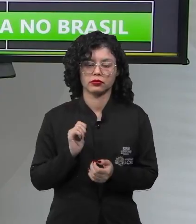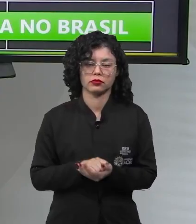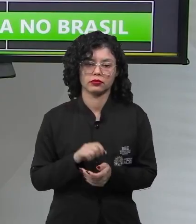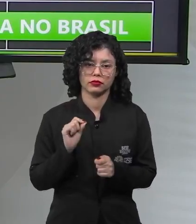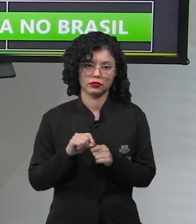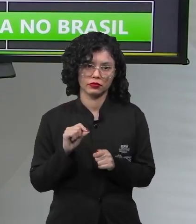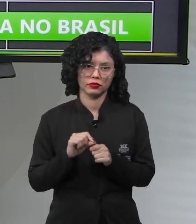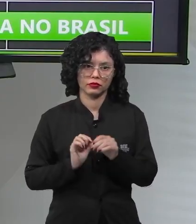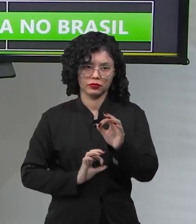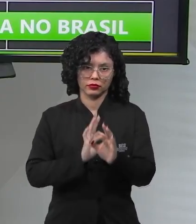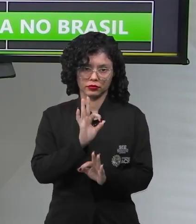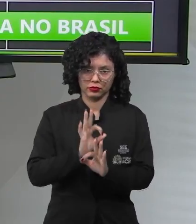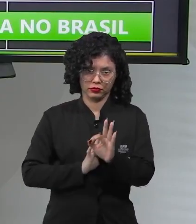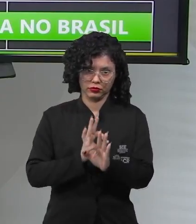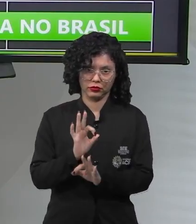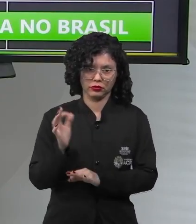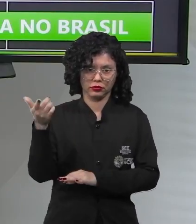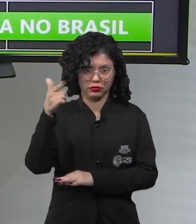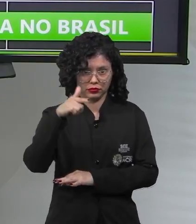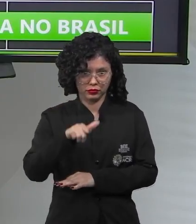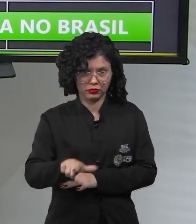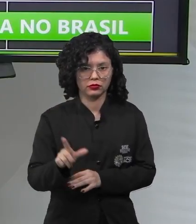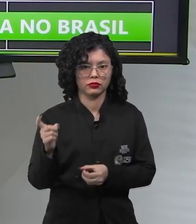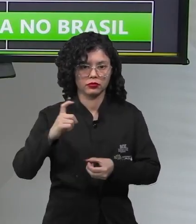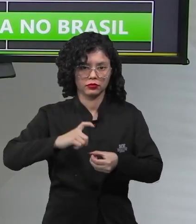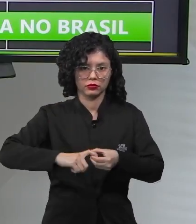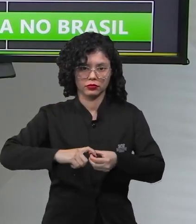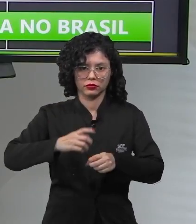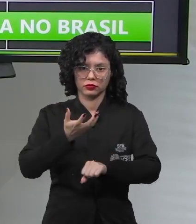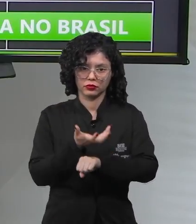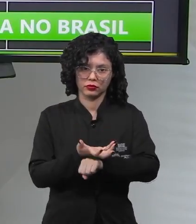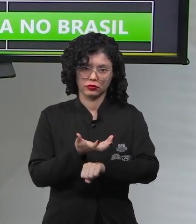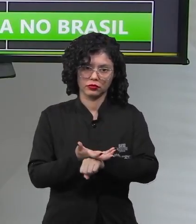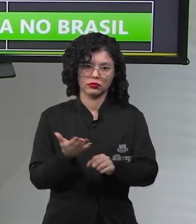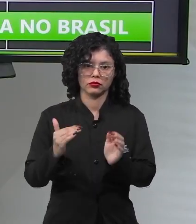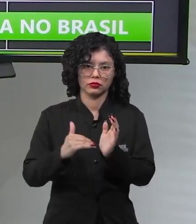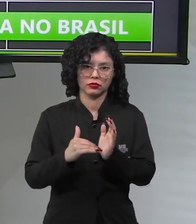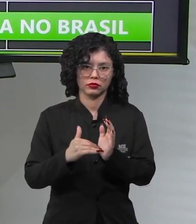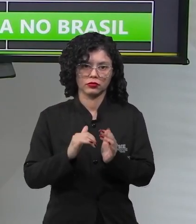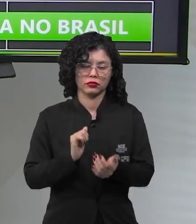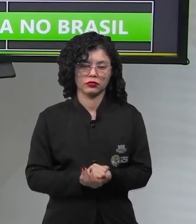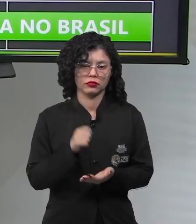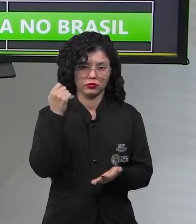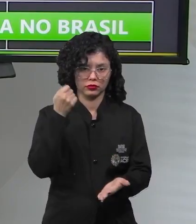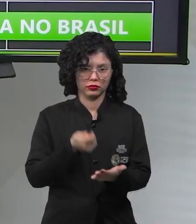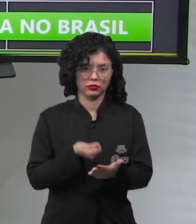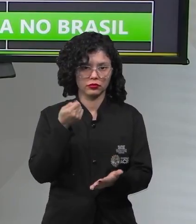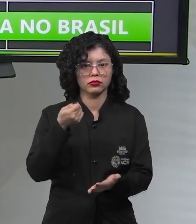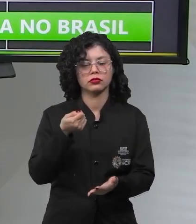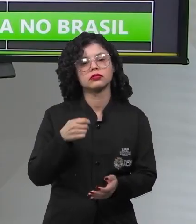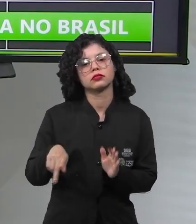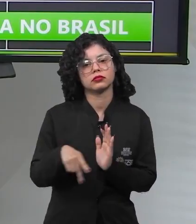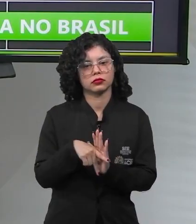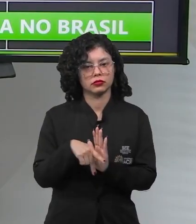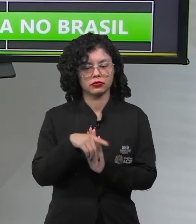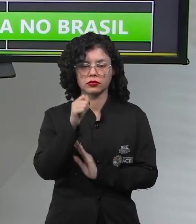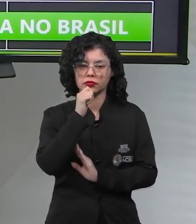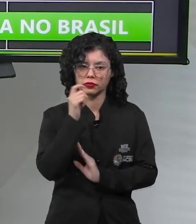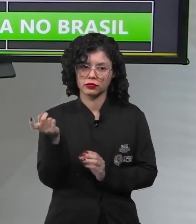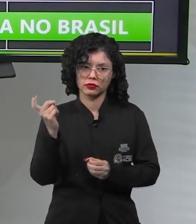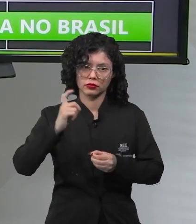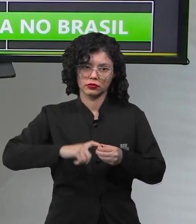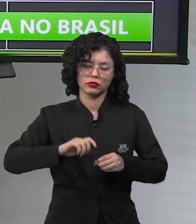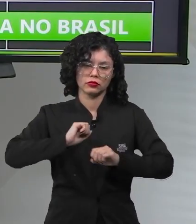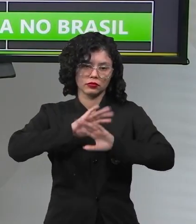fossem organizados para a retomada da disciplina até a efetivação, e essa